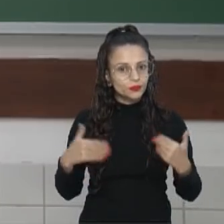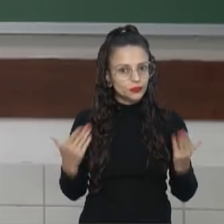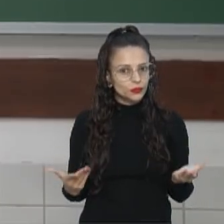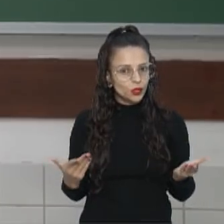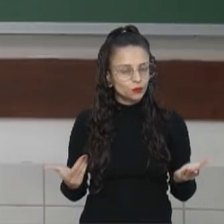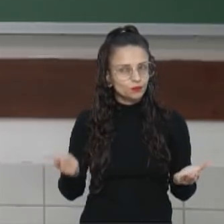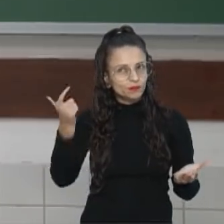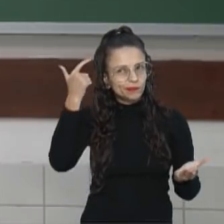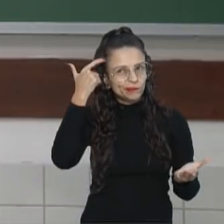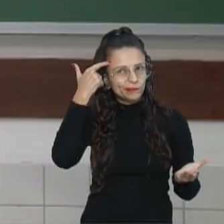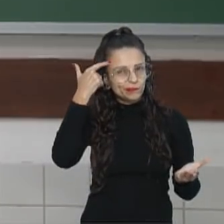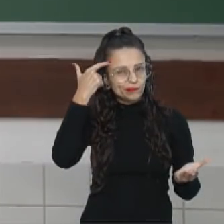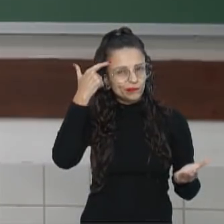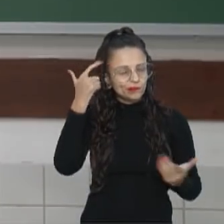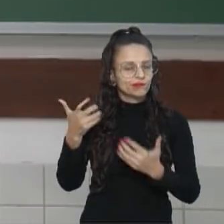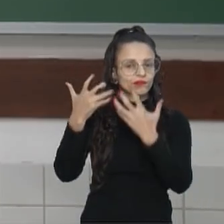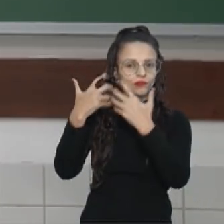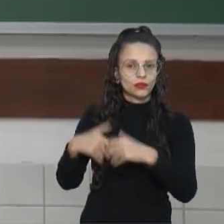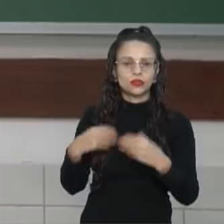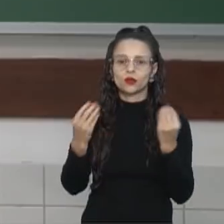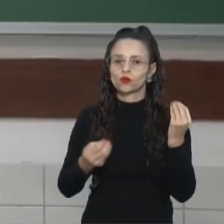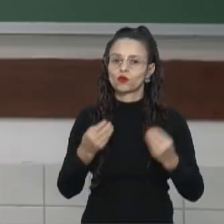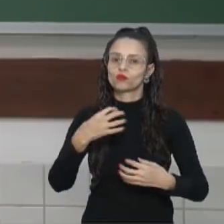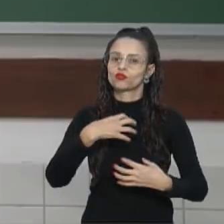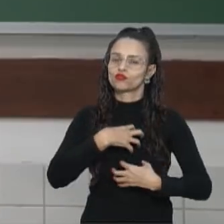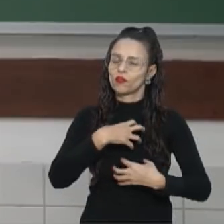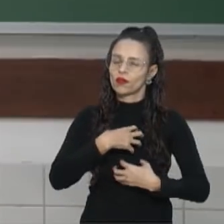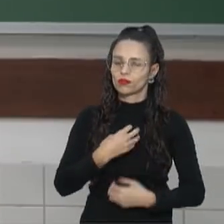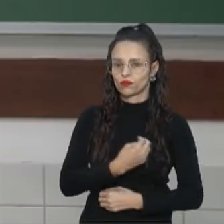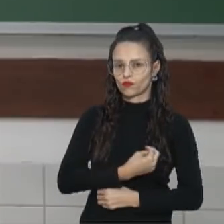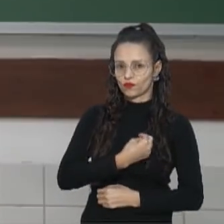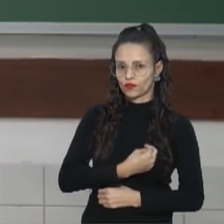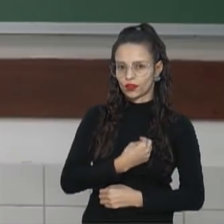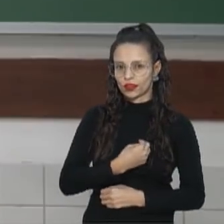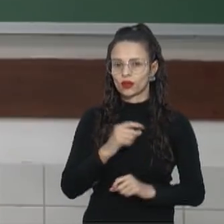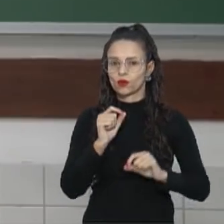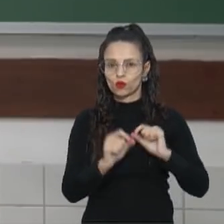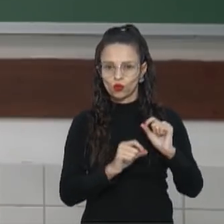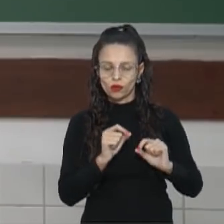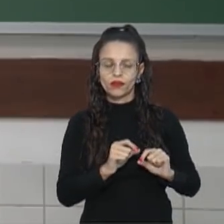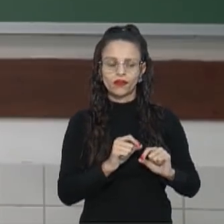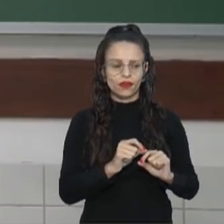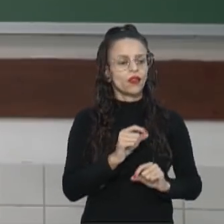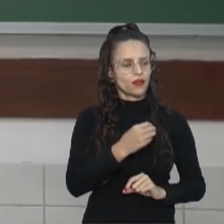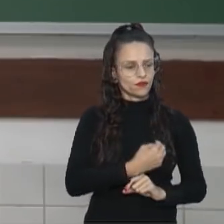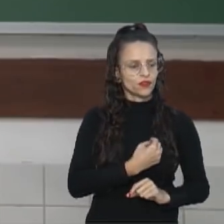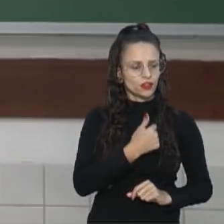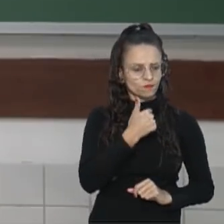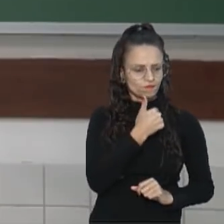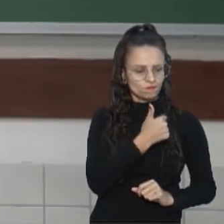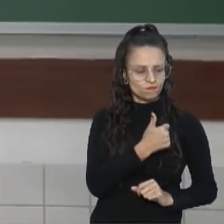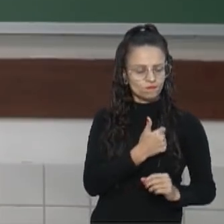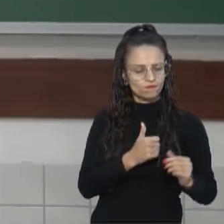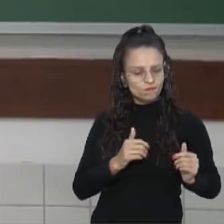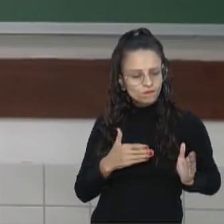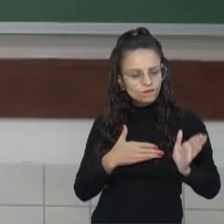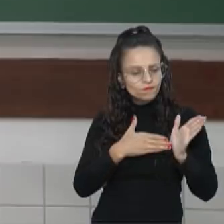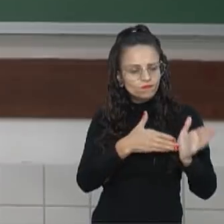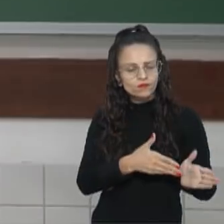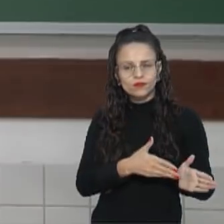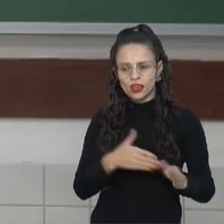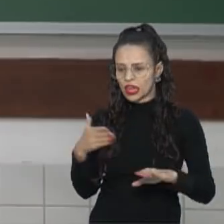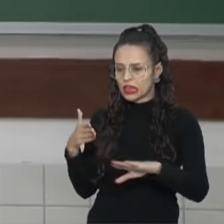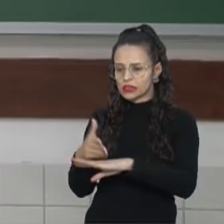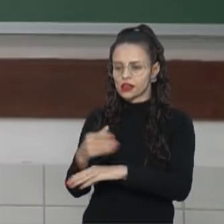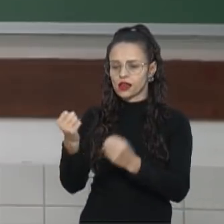que repensar como é o nosso modo de vida. O que é de verdade ter um modo de vida saudável? Entrar num carro e ir para qualquer